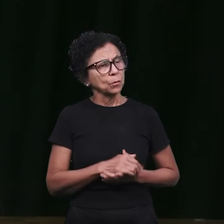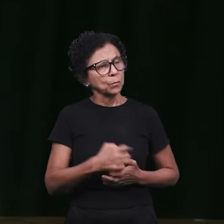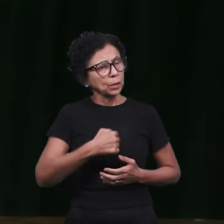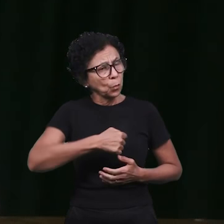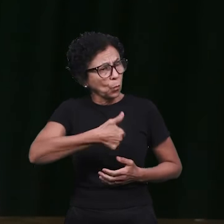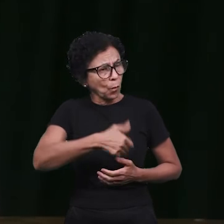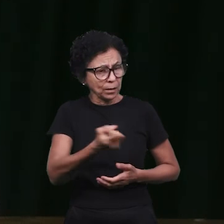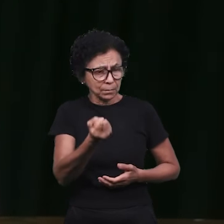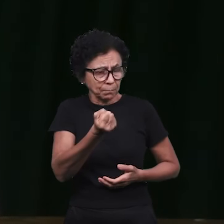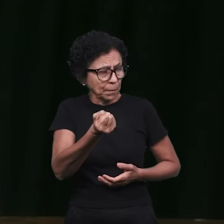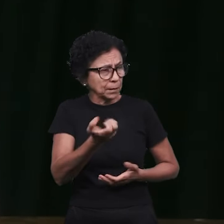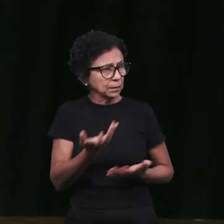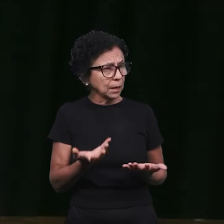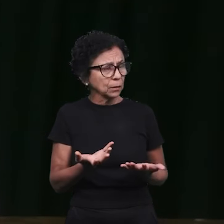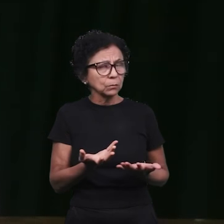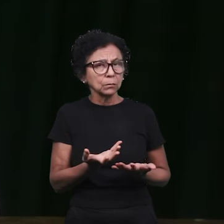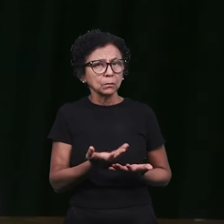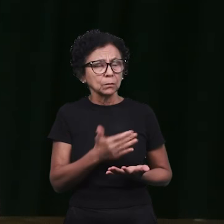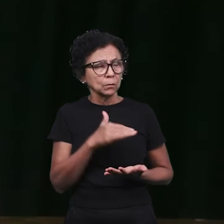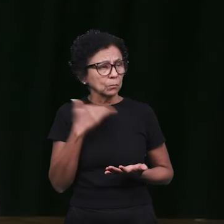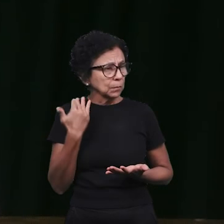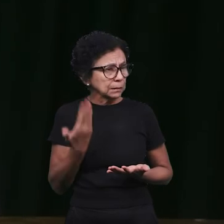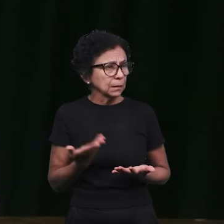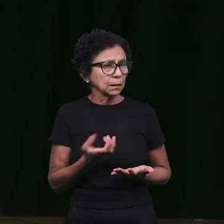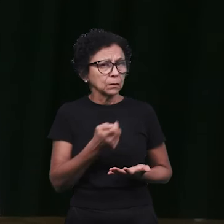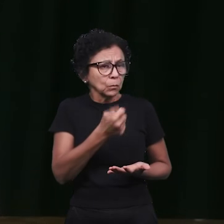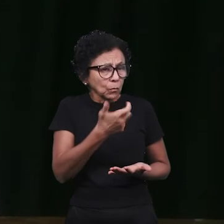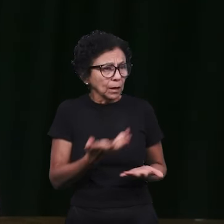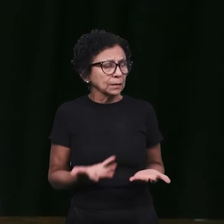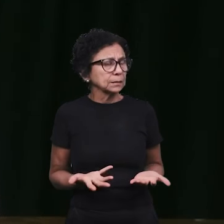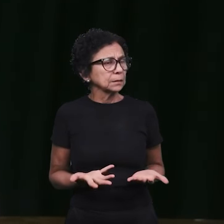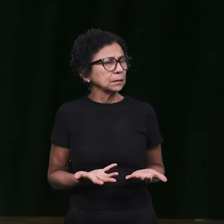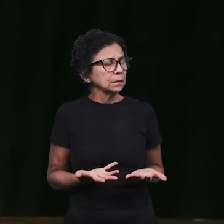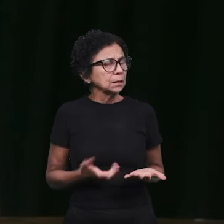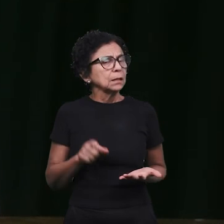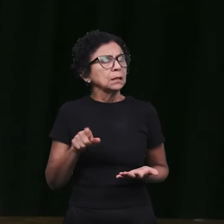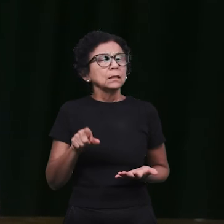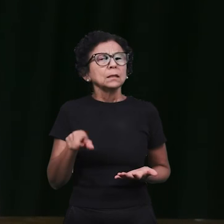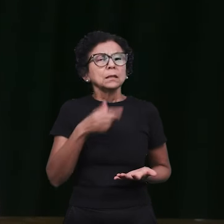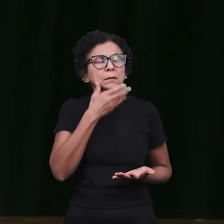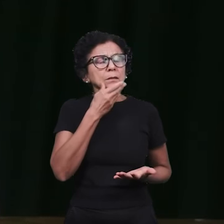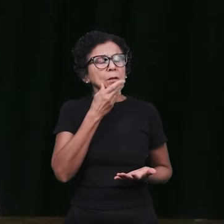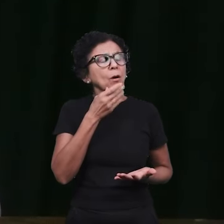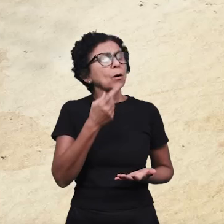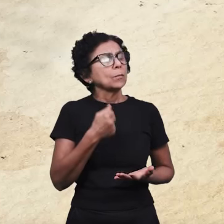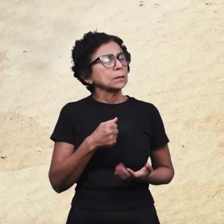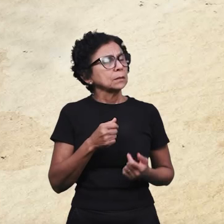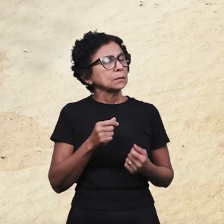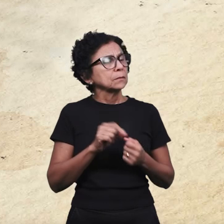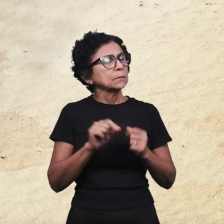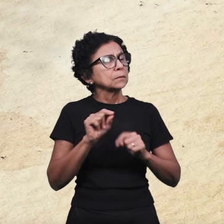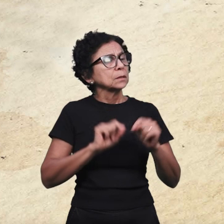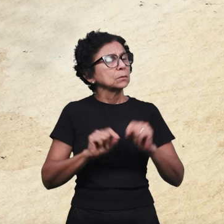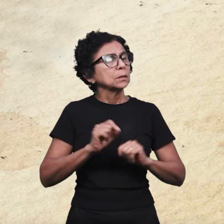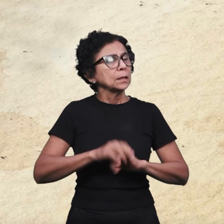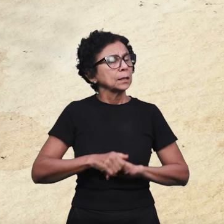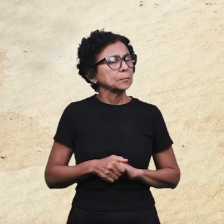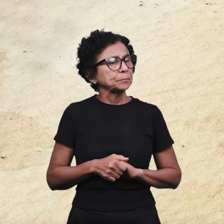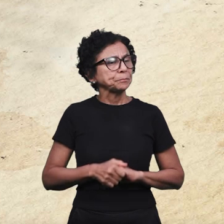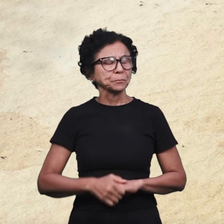daquela pessoa que havia ali contribuído para a vida do rei. Perguntou a Amã o que deveria fazer. E Amã, ele